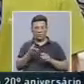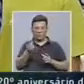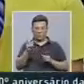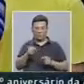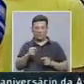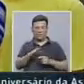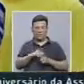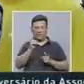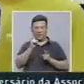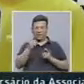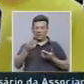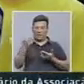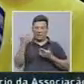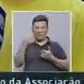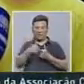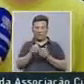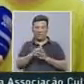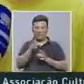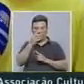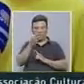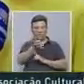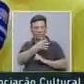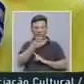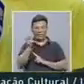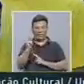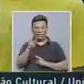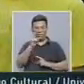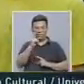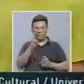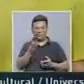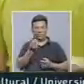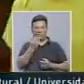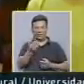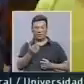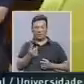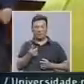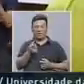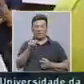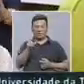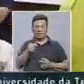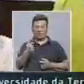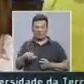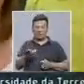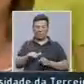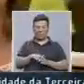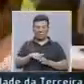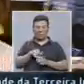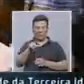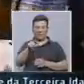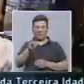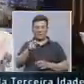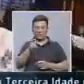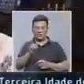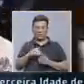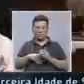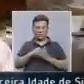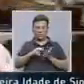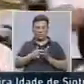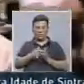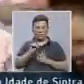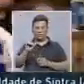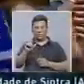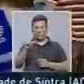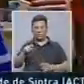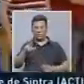mistura, para animar aí todo o público que vier assistir. Muito obrigada. Ora, quem também está a participar é o Instituto Superior Técnico, com os